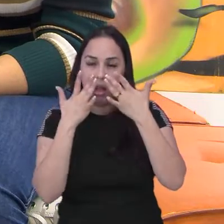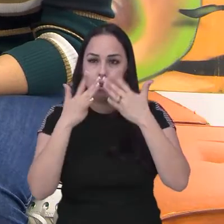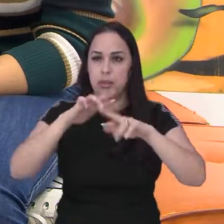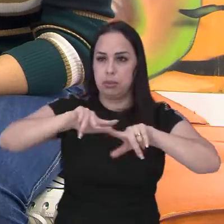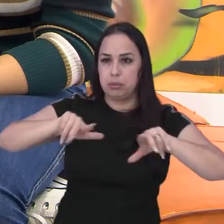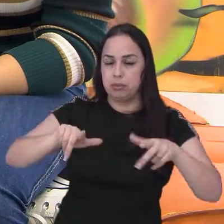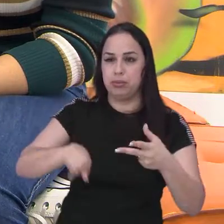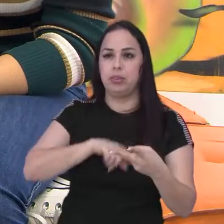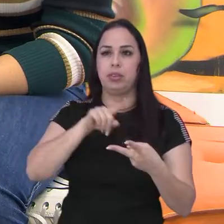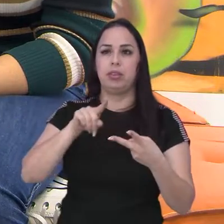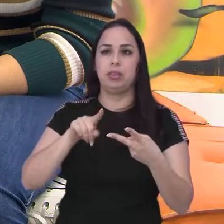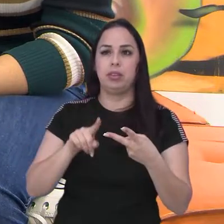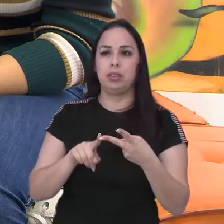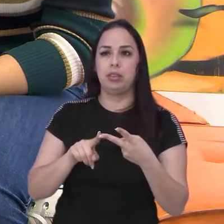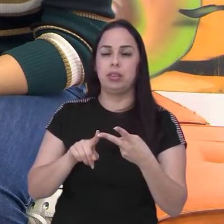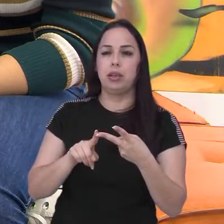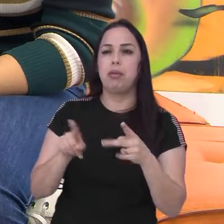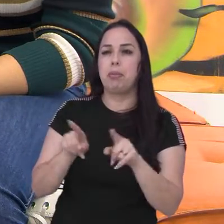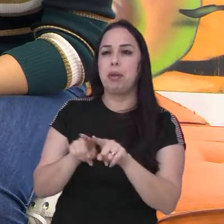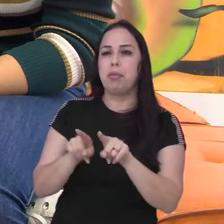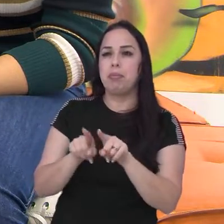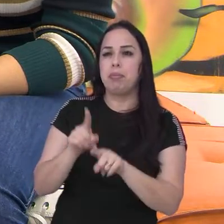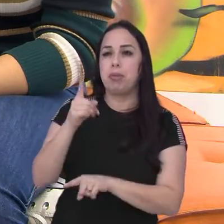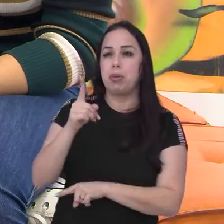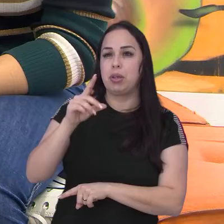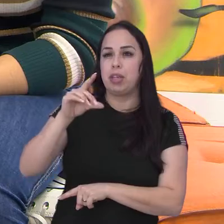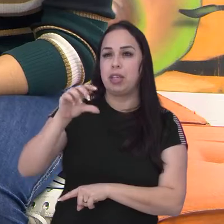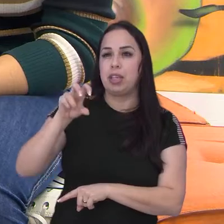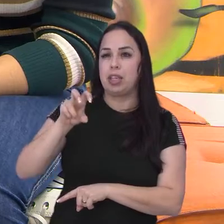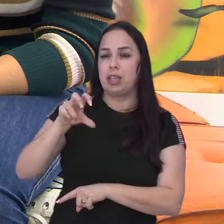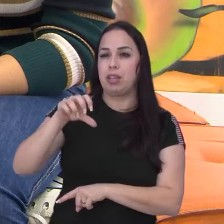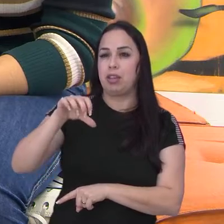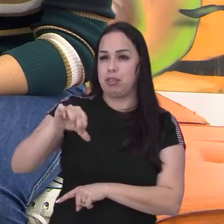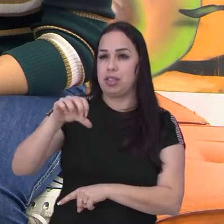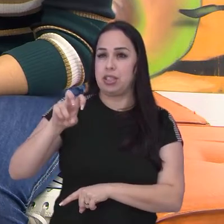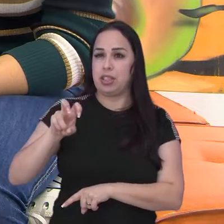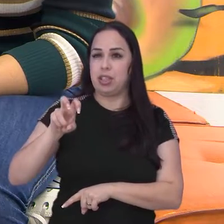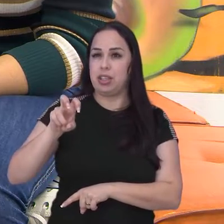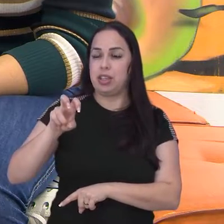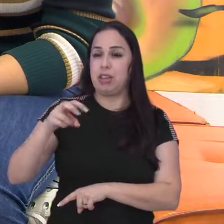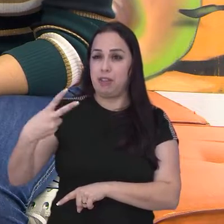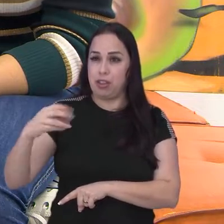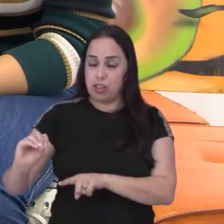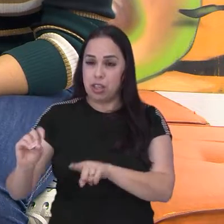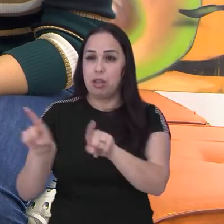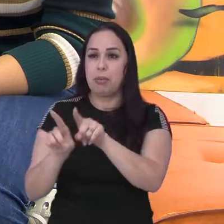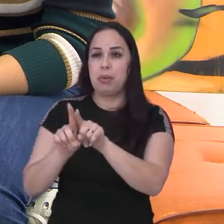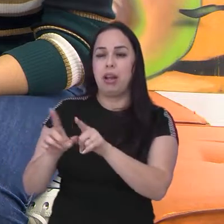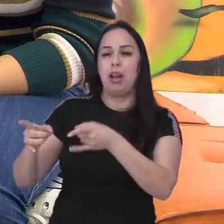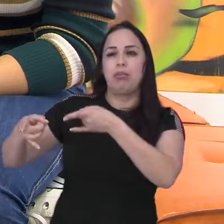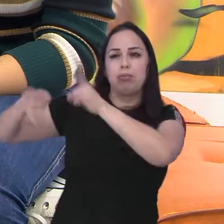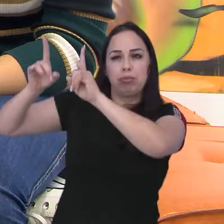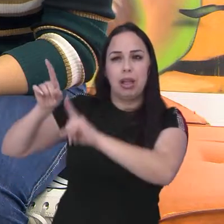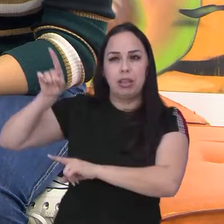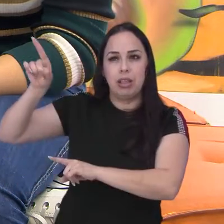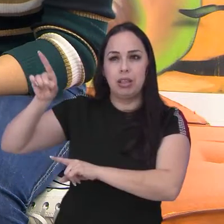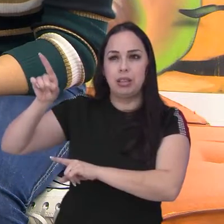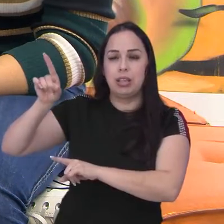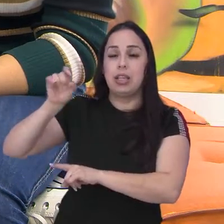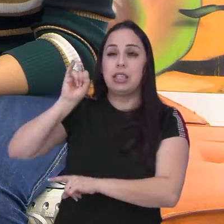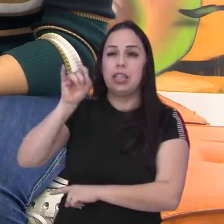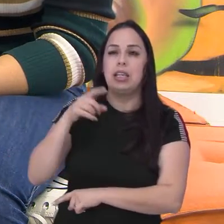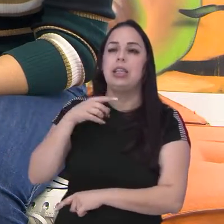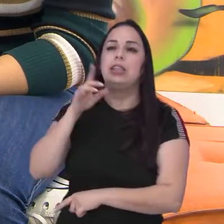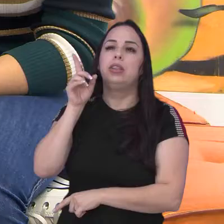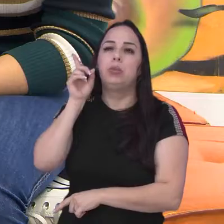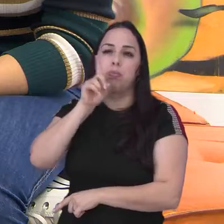Na Avenida Sedwick 1520, o prédio está lá até hoje, né? Tanto que tem uma placa embaixo que é a Avenida do Hip Hop, então